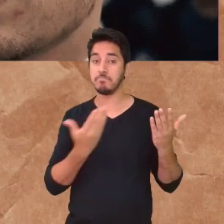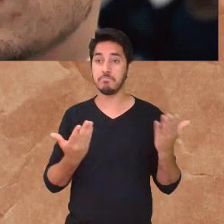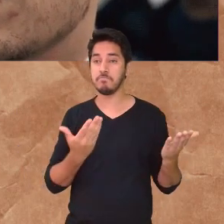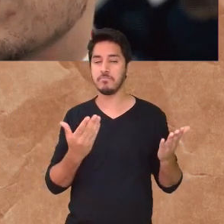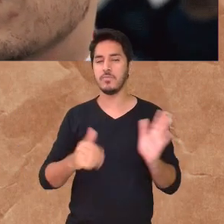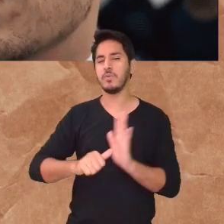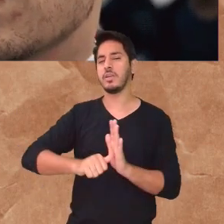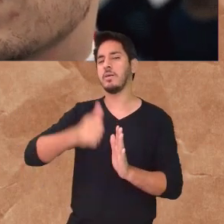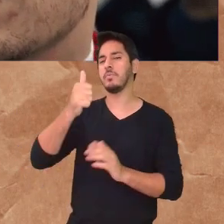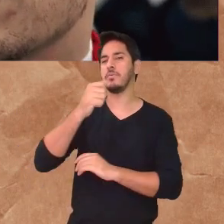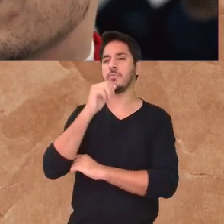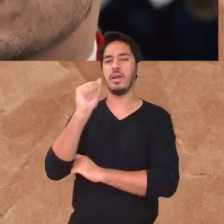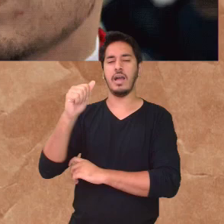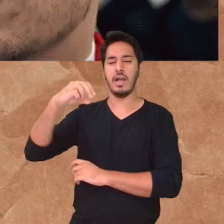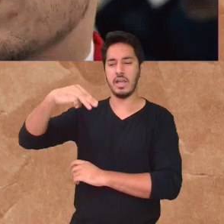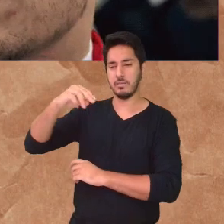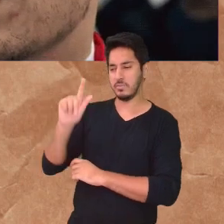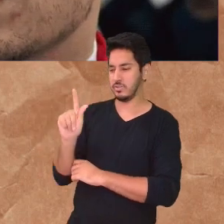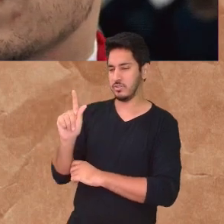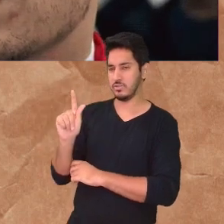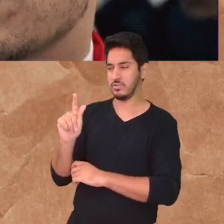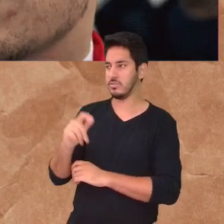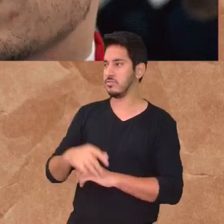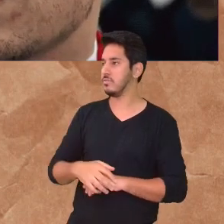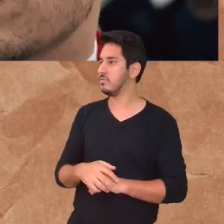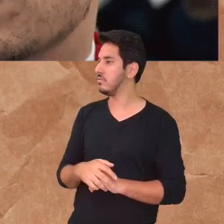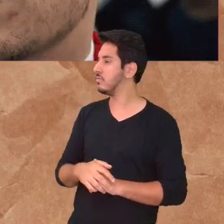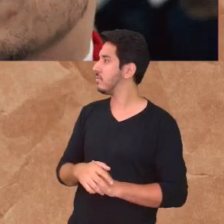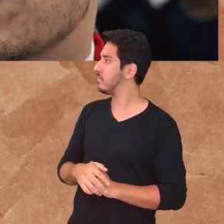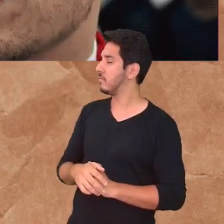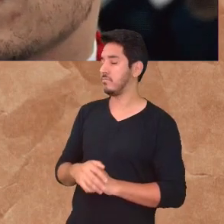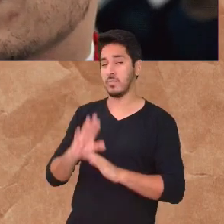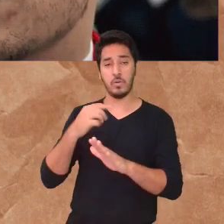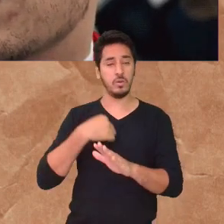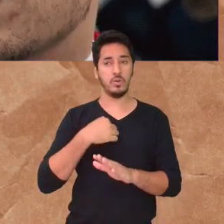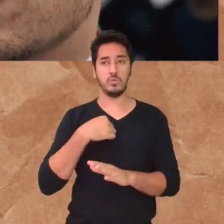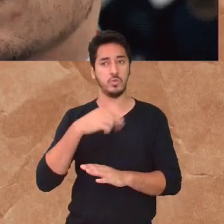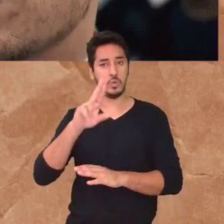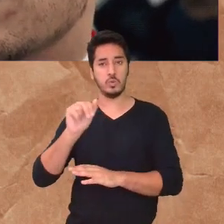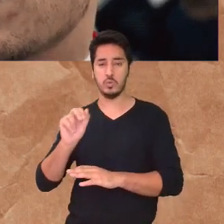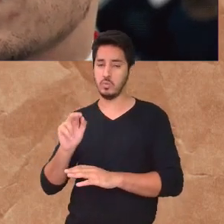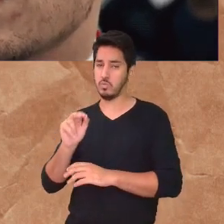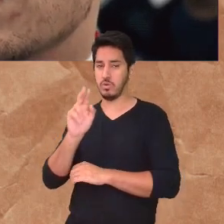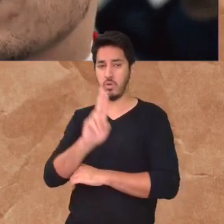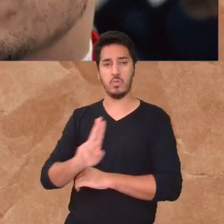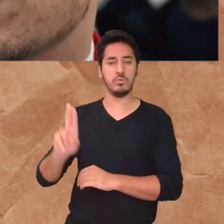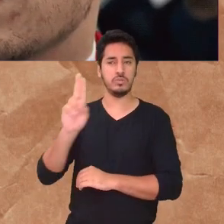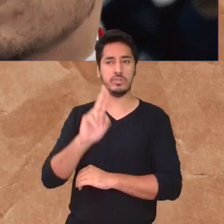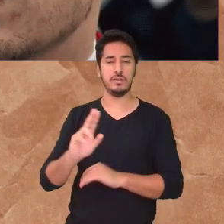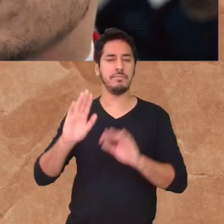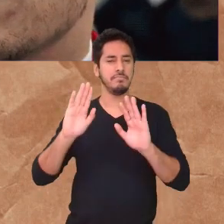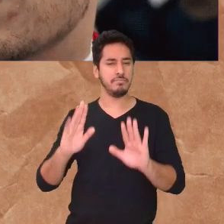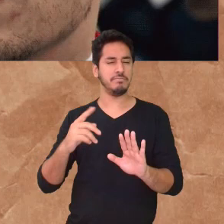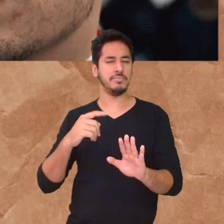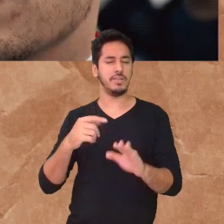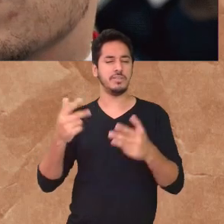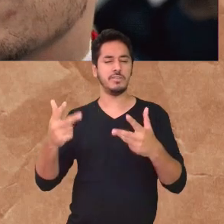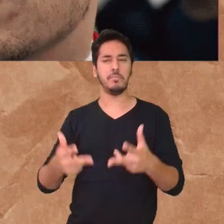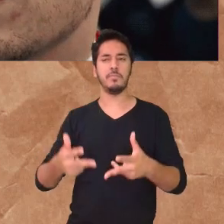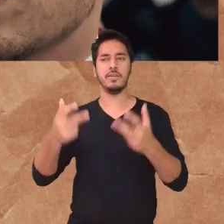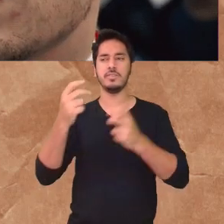primeira aí, Tiago? AMG. Tu já usou? Vê, assim, eu nunca usei essa daí não, mas tipo, a gente percebe